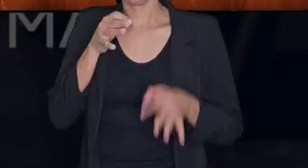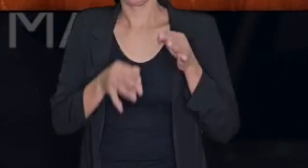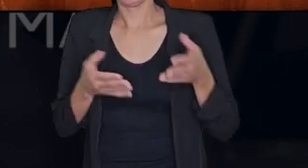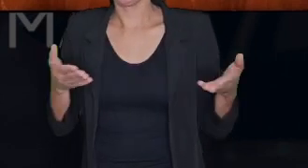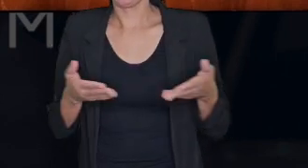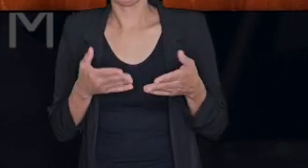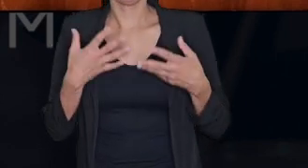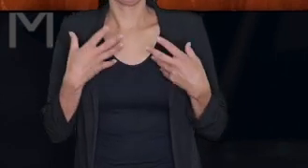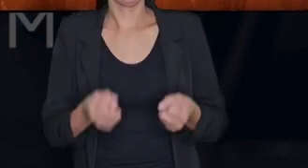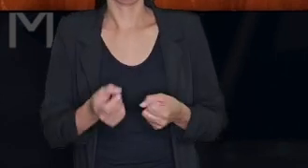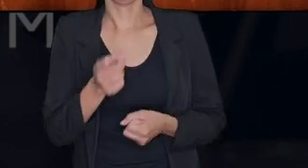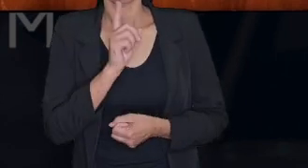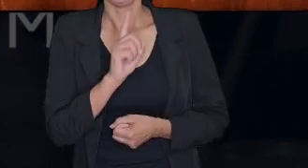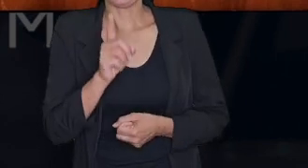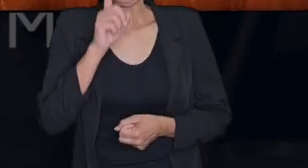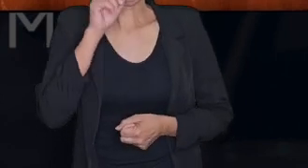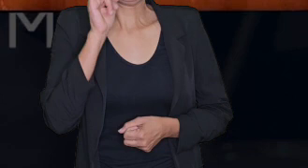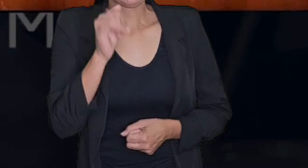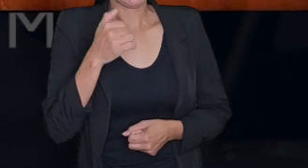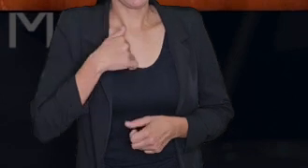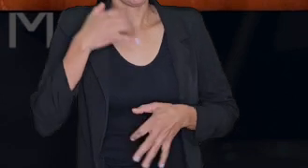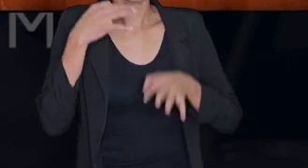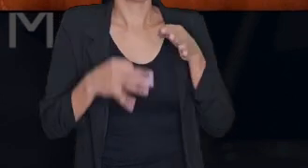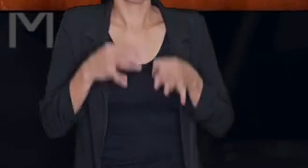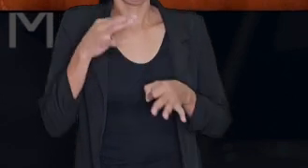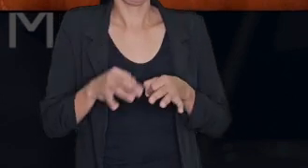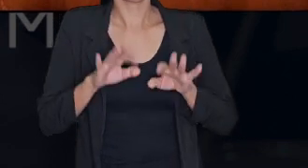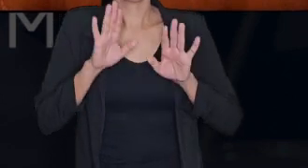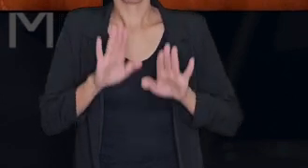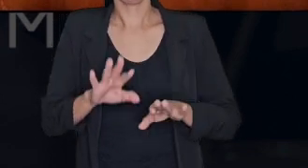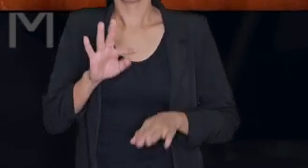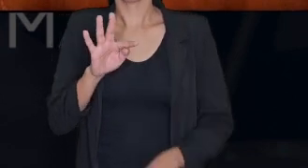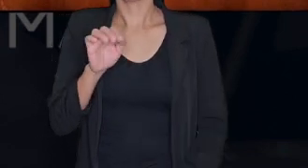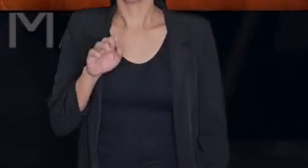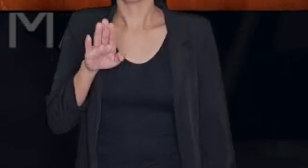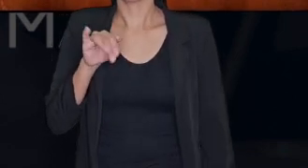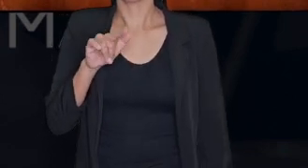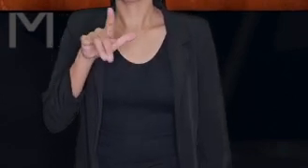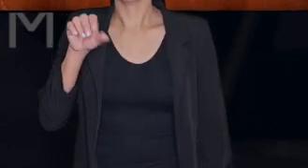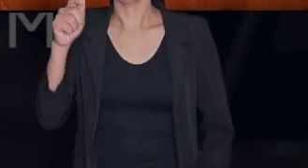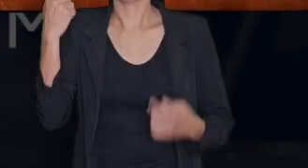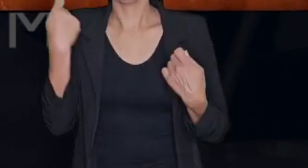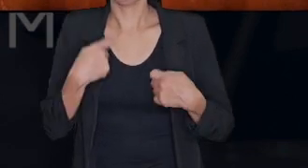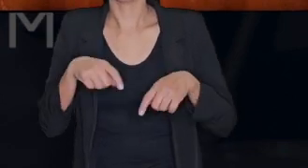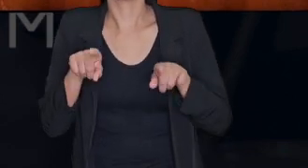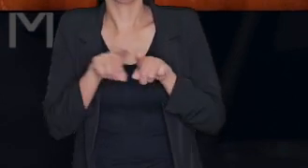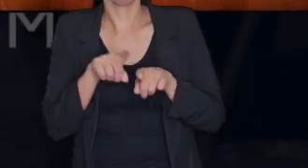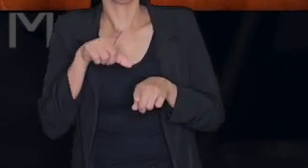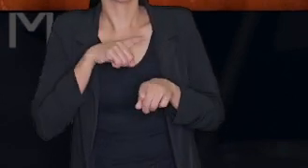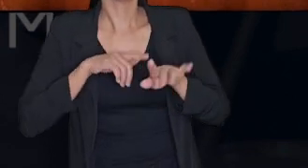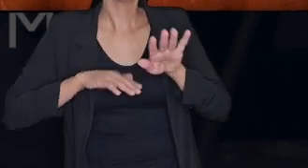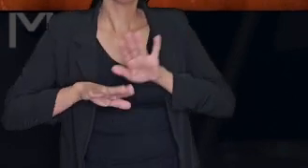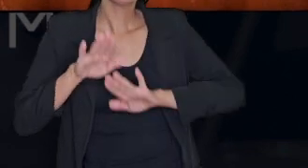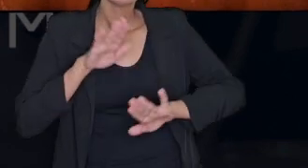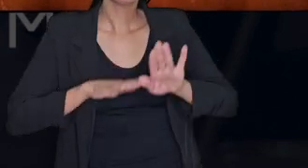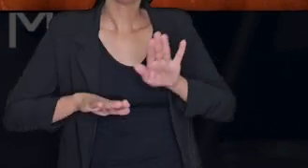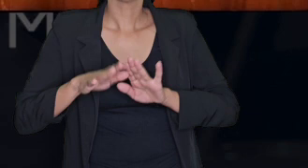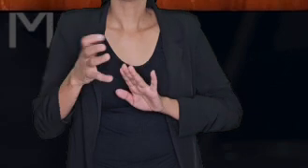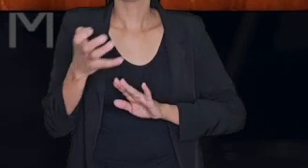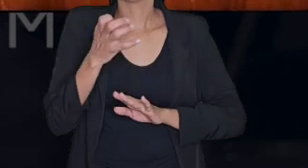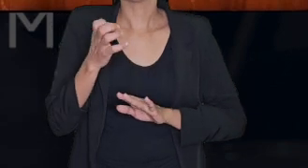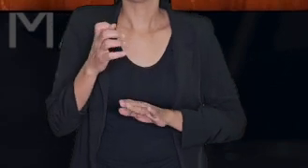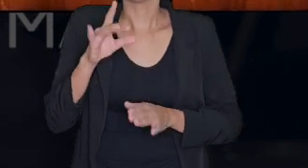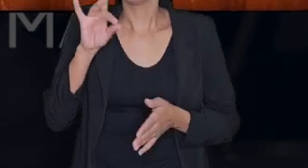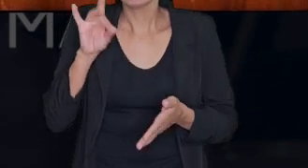não. Se eu fosse o juiz hoje, não deixaria, se eu fosse o juiz, mas o tabelião precisa